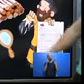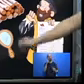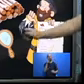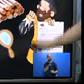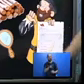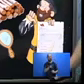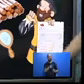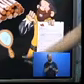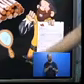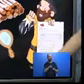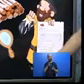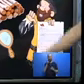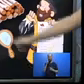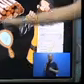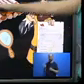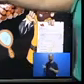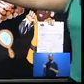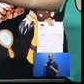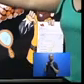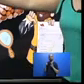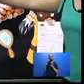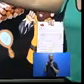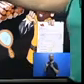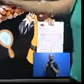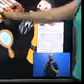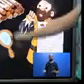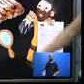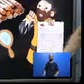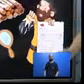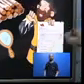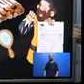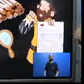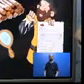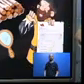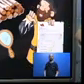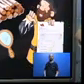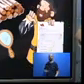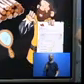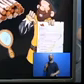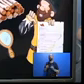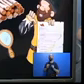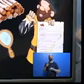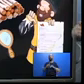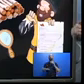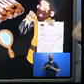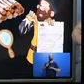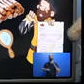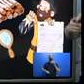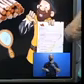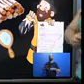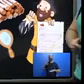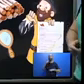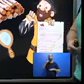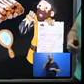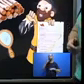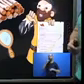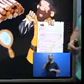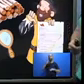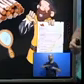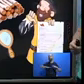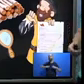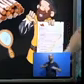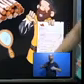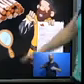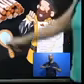A gente já acha sem querer. Mão de obra utilizada. Quem que fazia o serviço pesado, pessoal? Quem cortava e carregava a madeira?